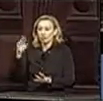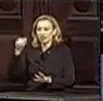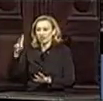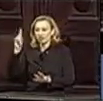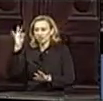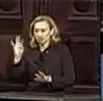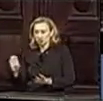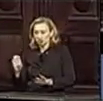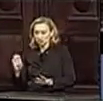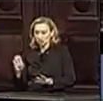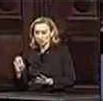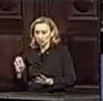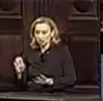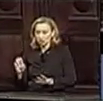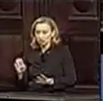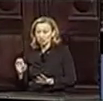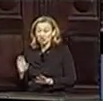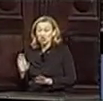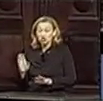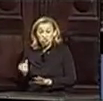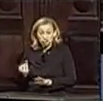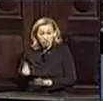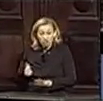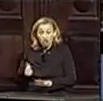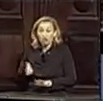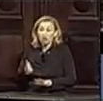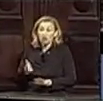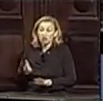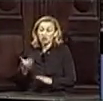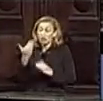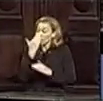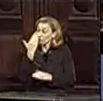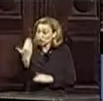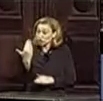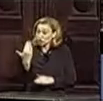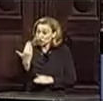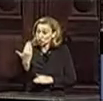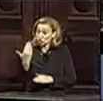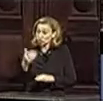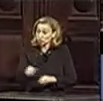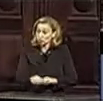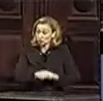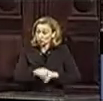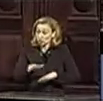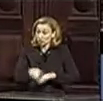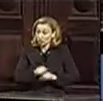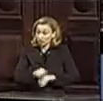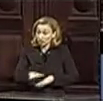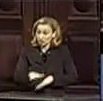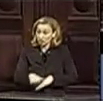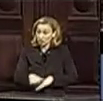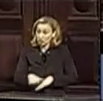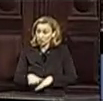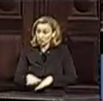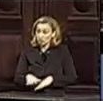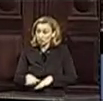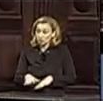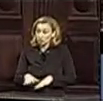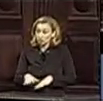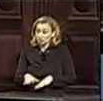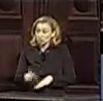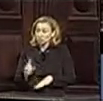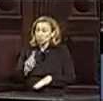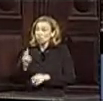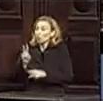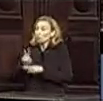já também esgotou a sua presença à frente da corporação, sequer cuida do bem-estar da tropa.